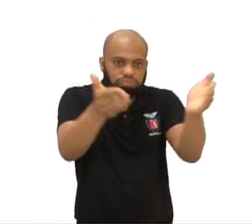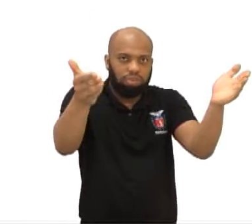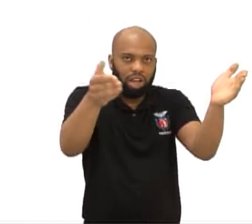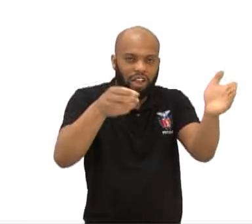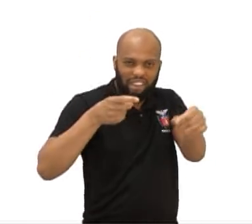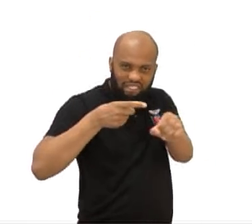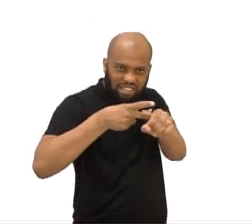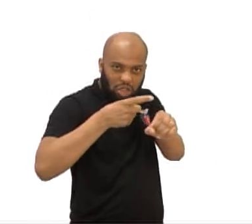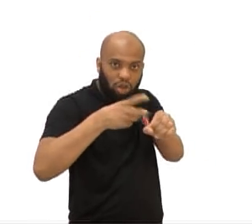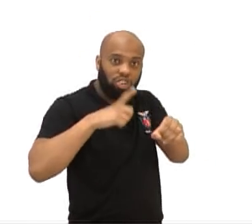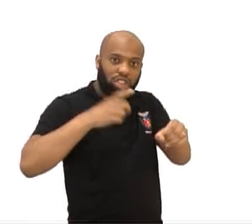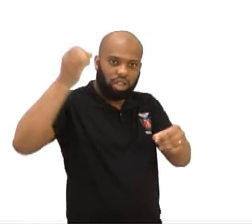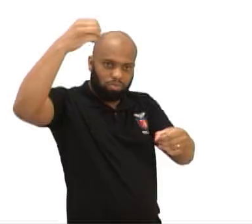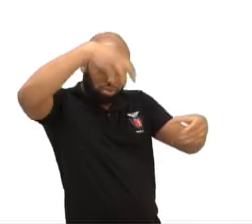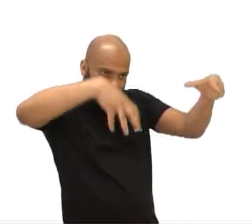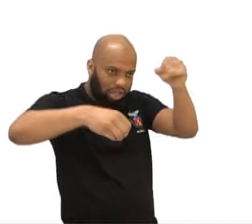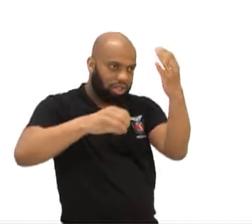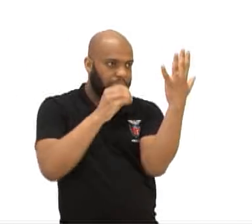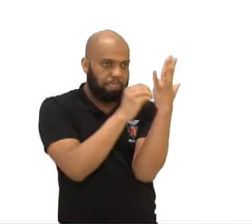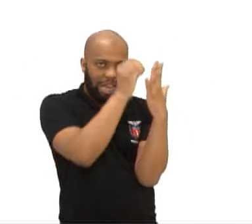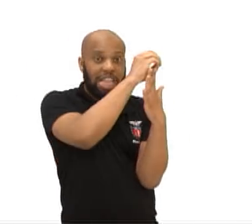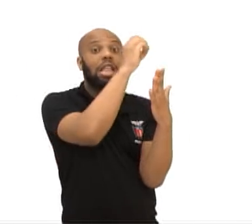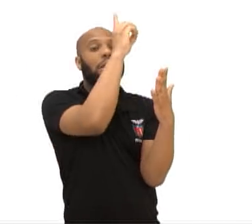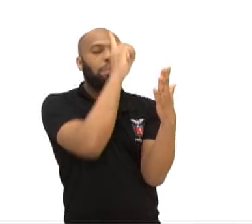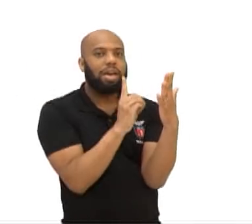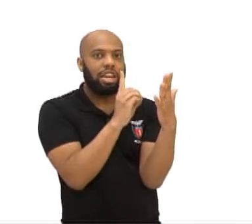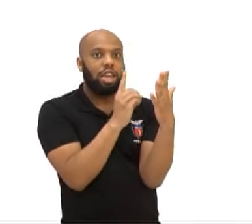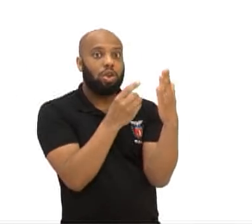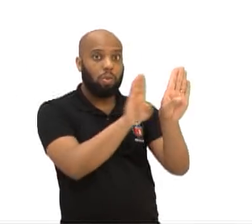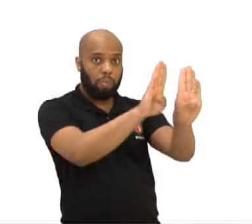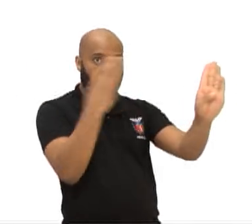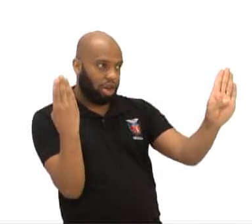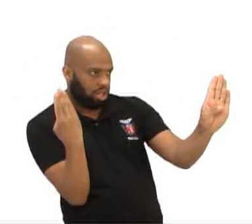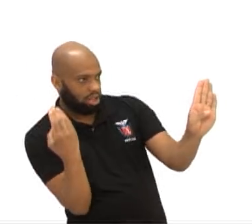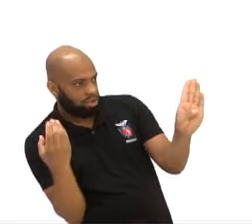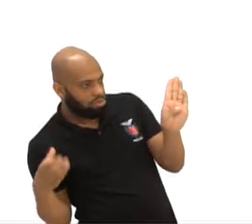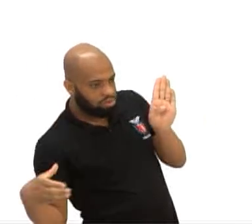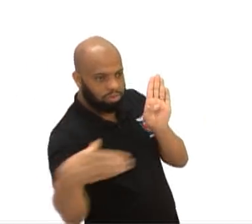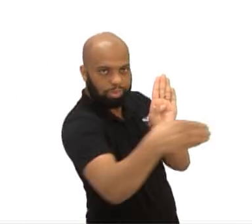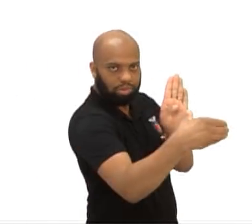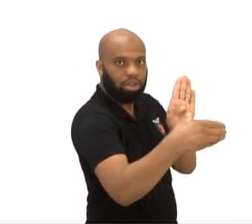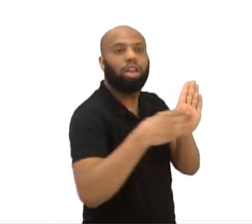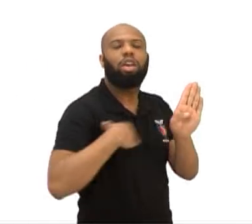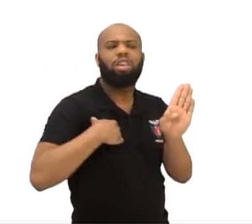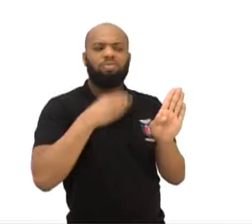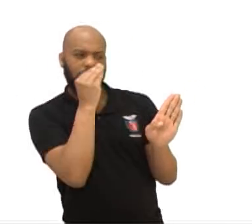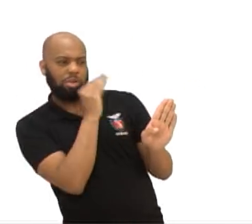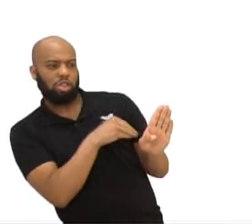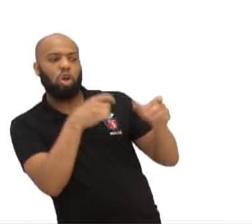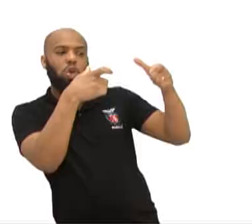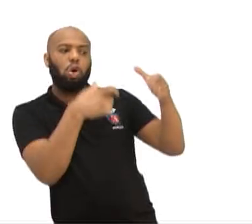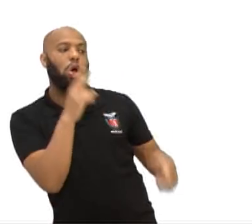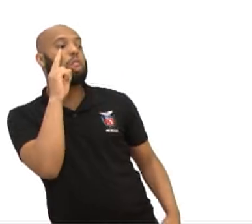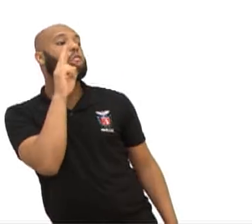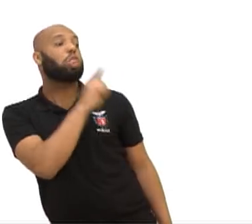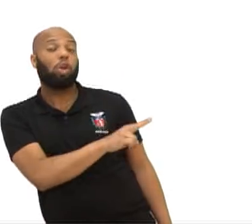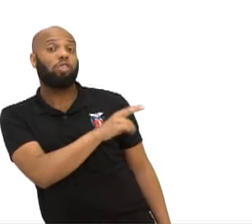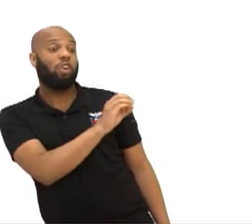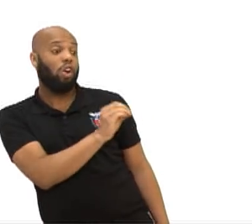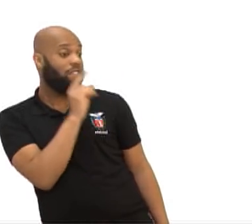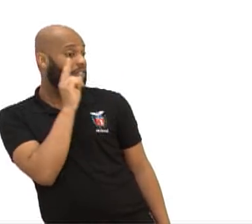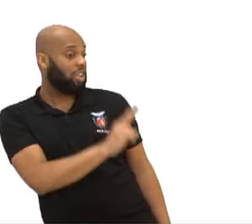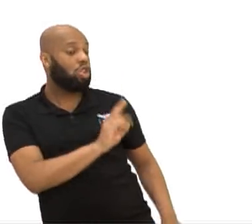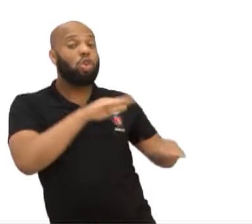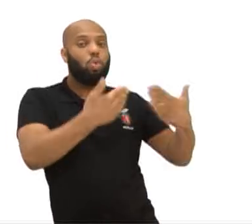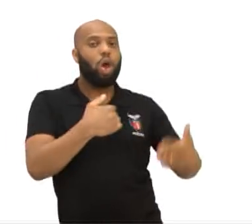vidrada, cheio de pitombas, escondido atrás de uma porta. Ignoro onde o vi, quando